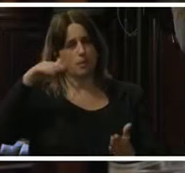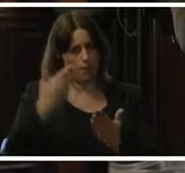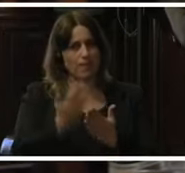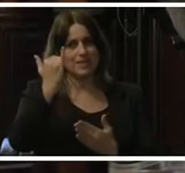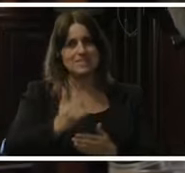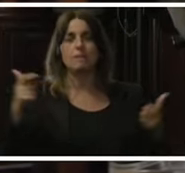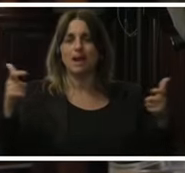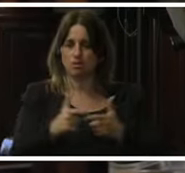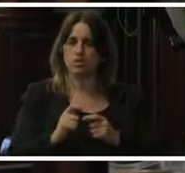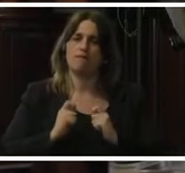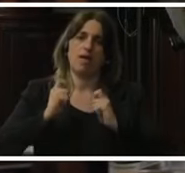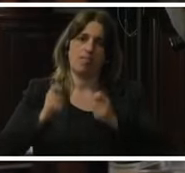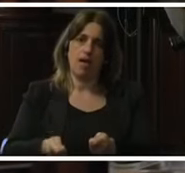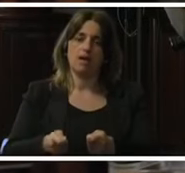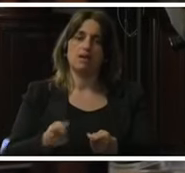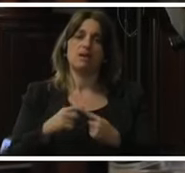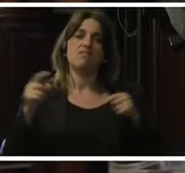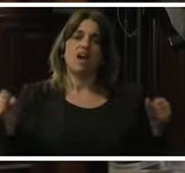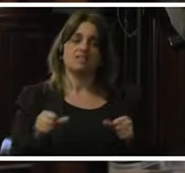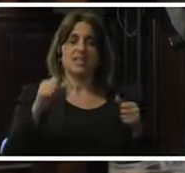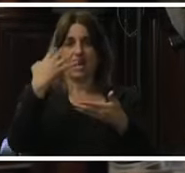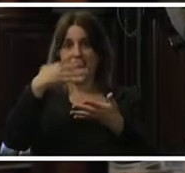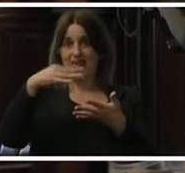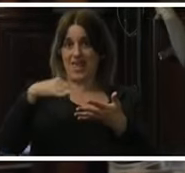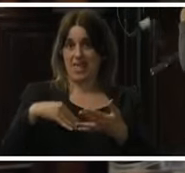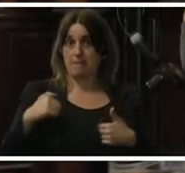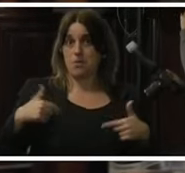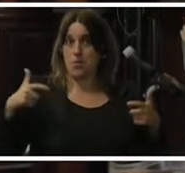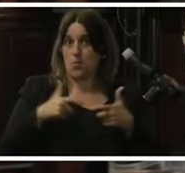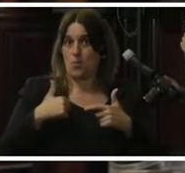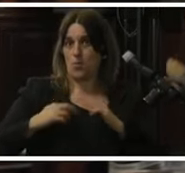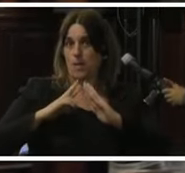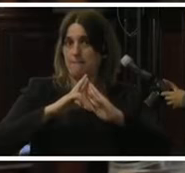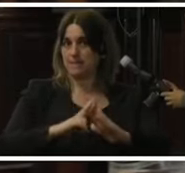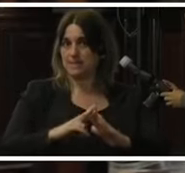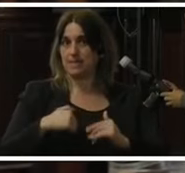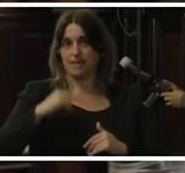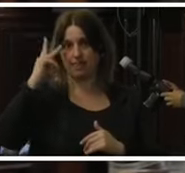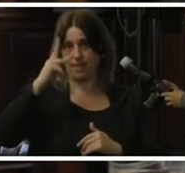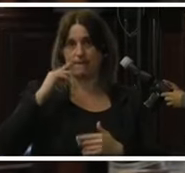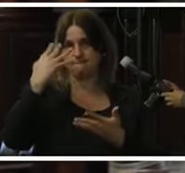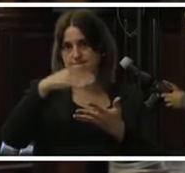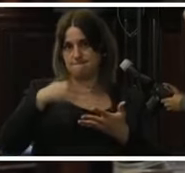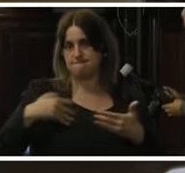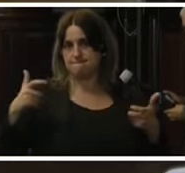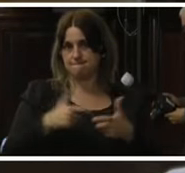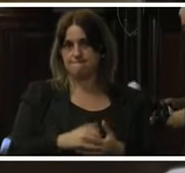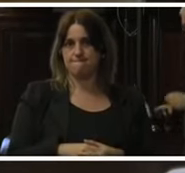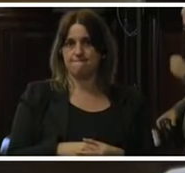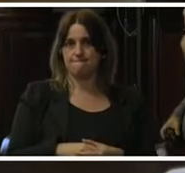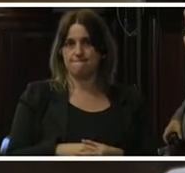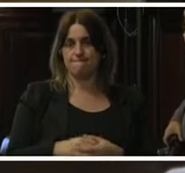que será lida pela nossa pela nossa representante indígena bom dia a todos